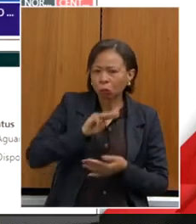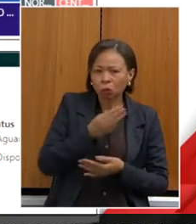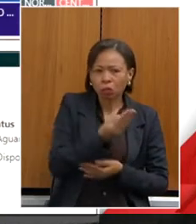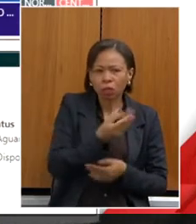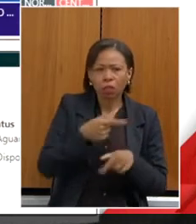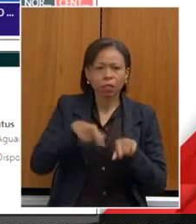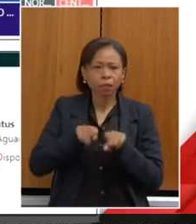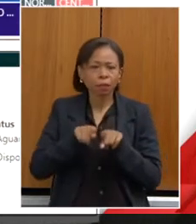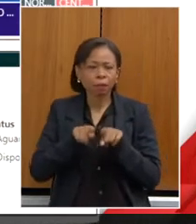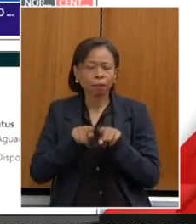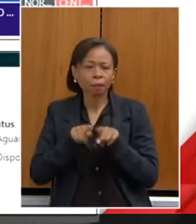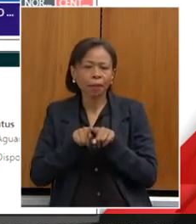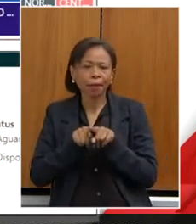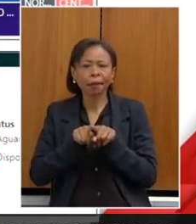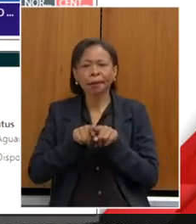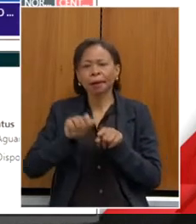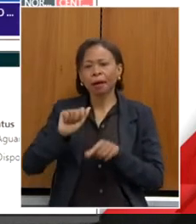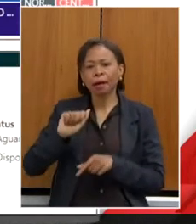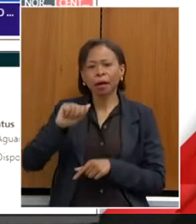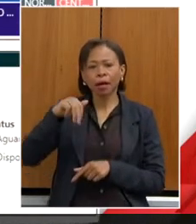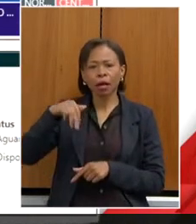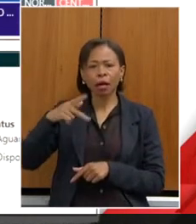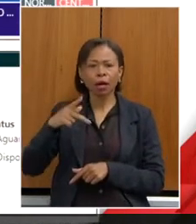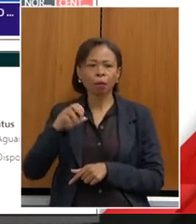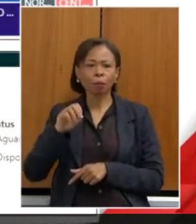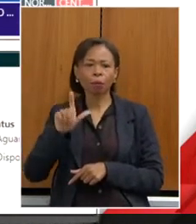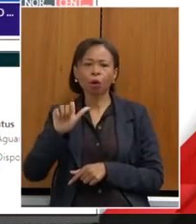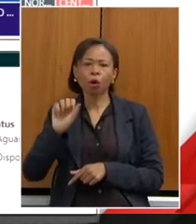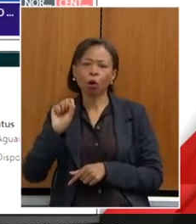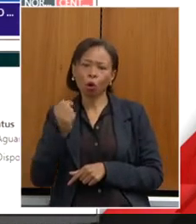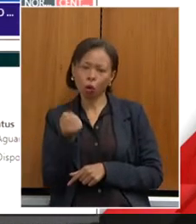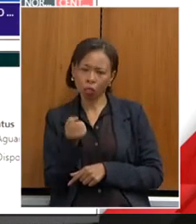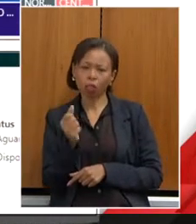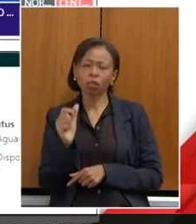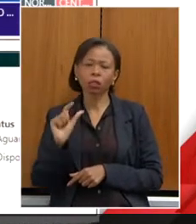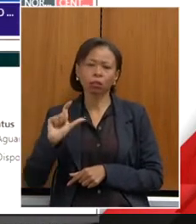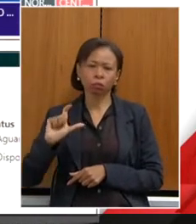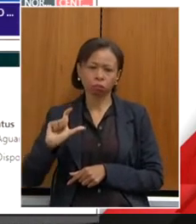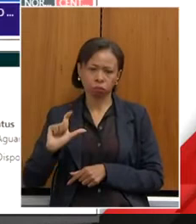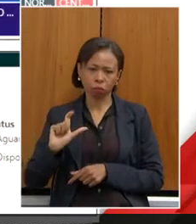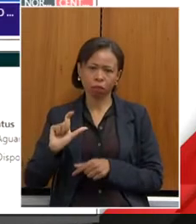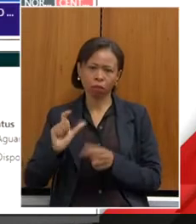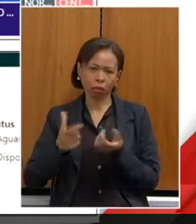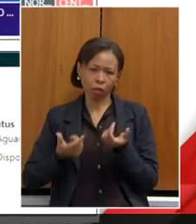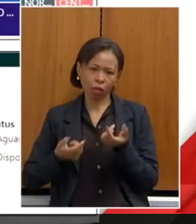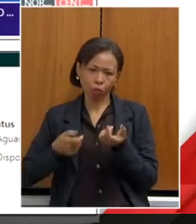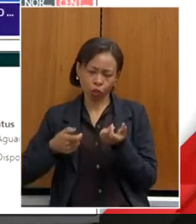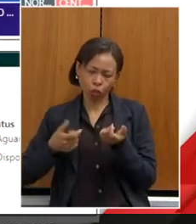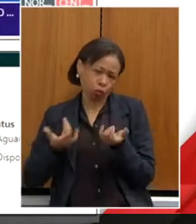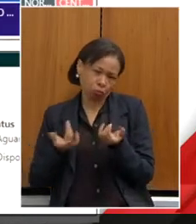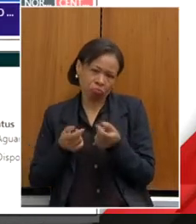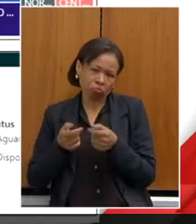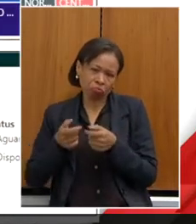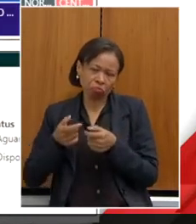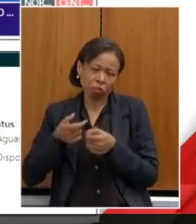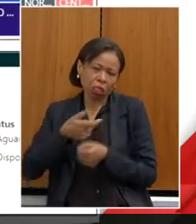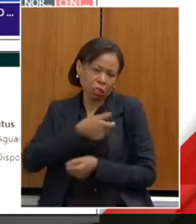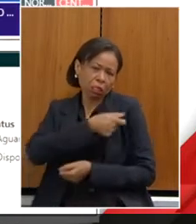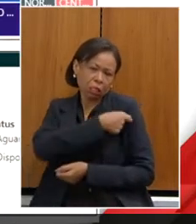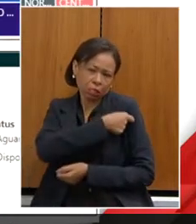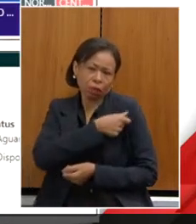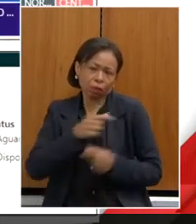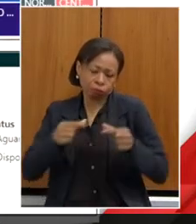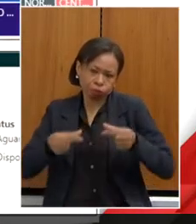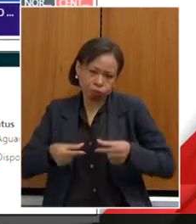Além do que é doado, esse é o valor que o governo do Estado vem comprando. Lembrando que esse medicamento, ele faz parte do custeio do